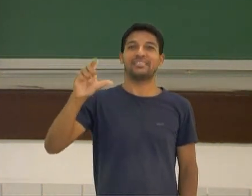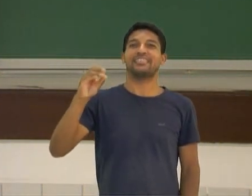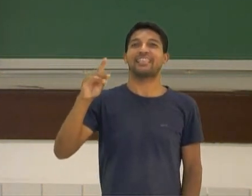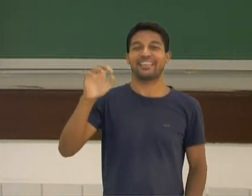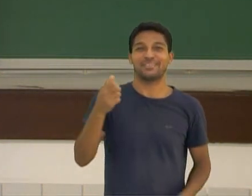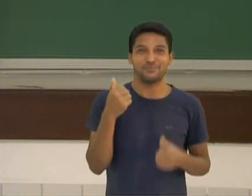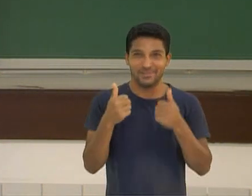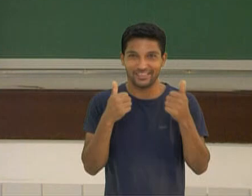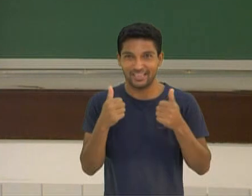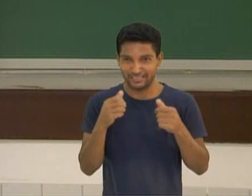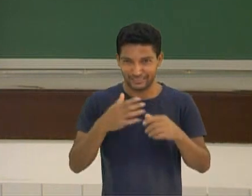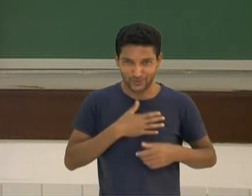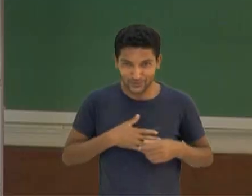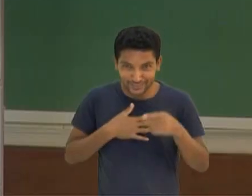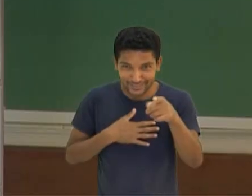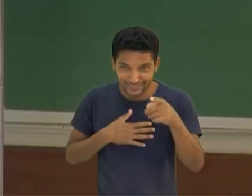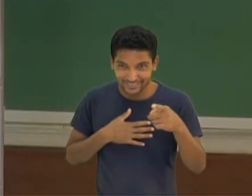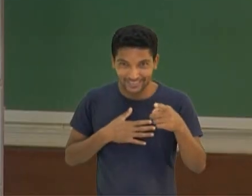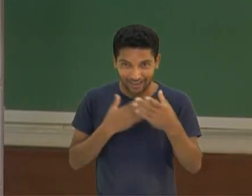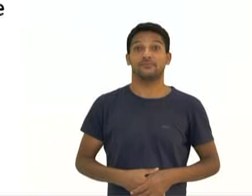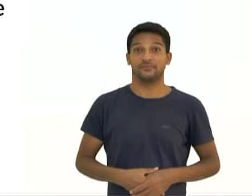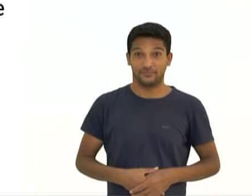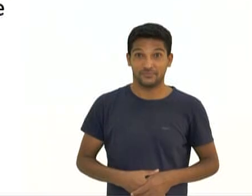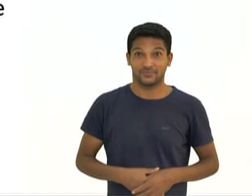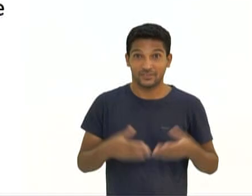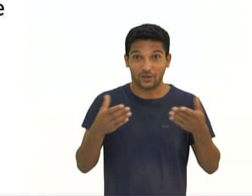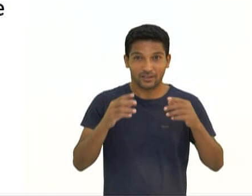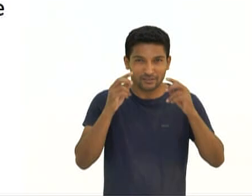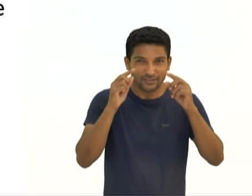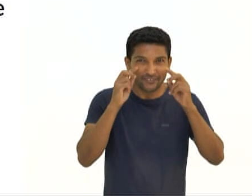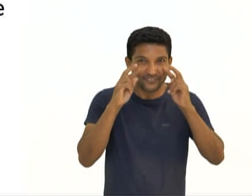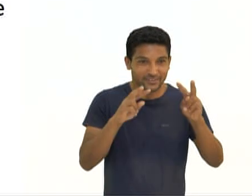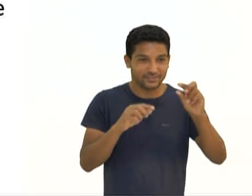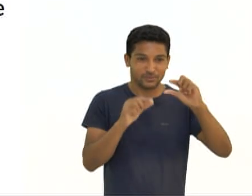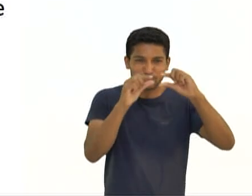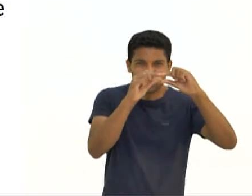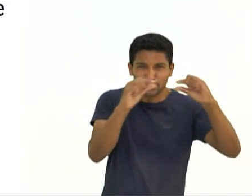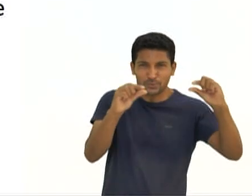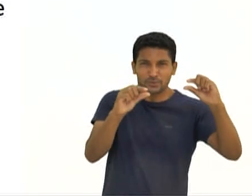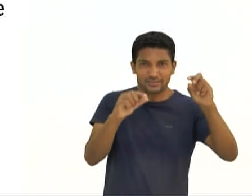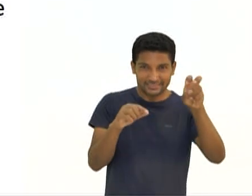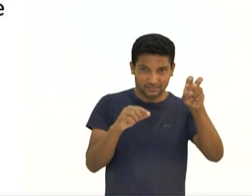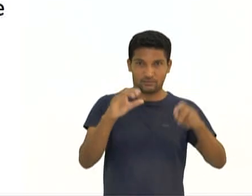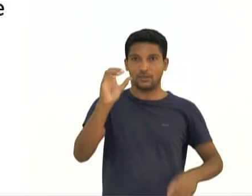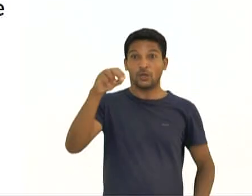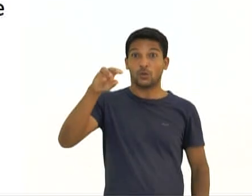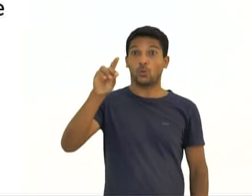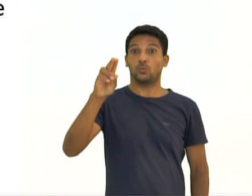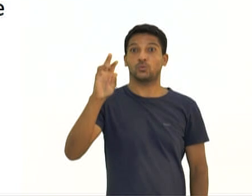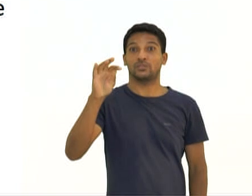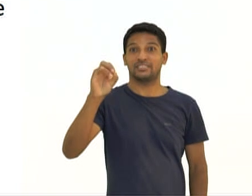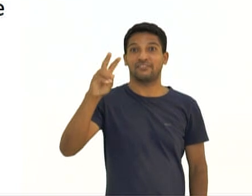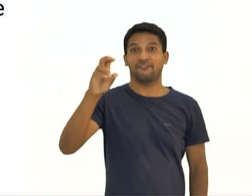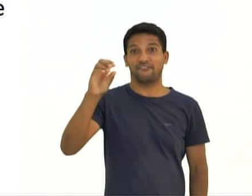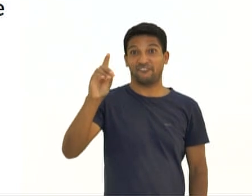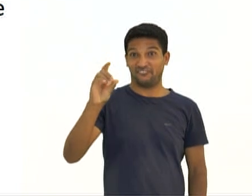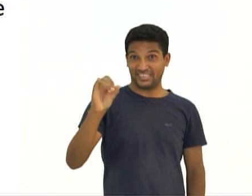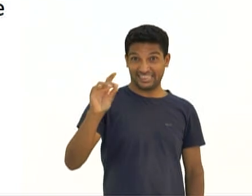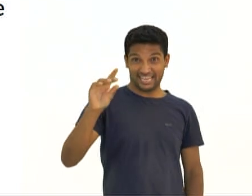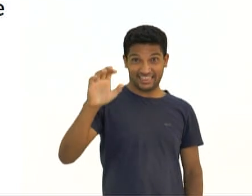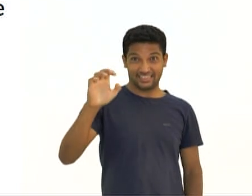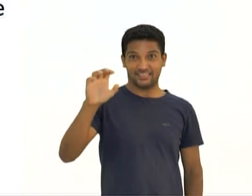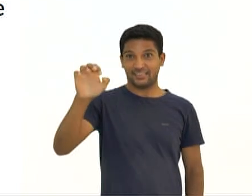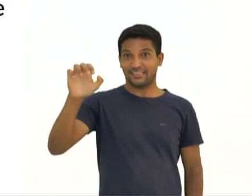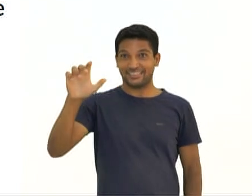gostando da aula. Tá gostando mesmo? Espero que sim, hein? Condutividade elétrica é o caráter elétrico dos